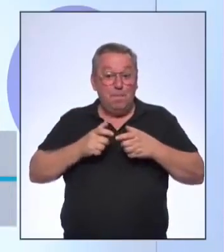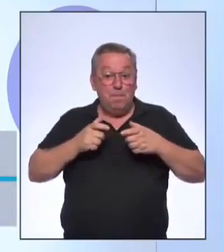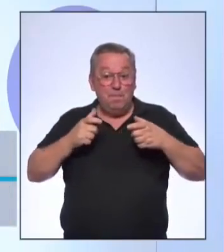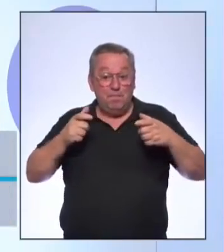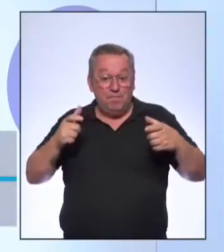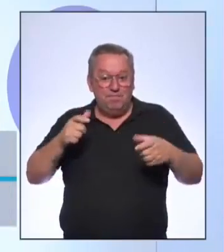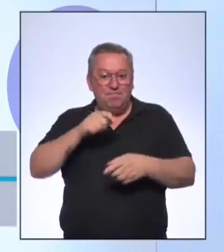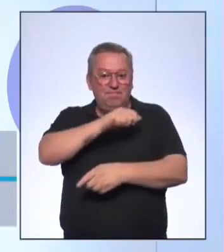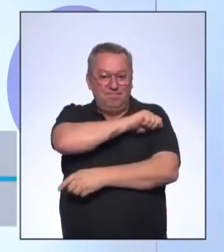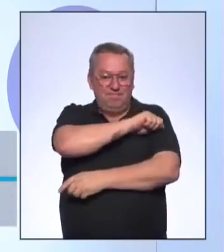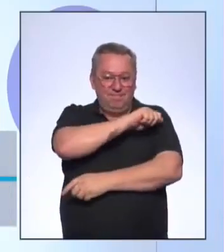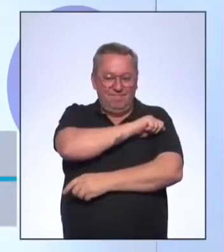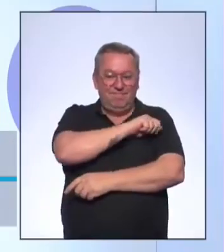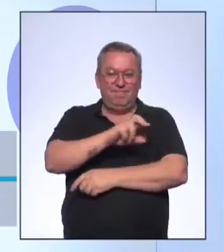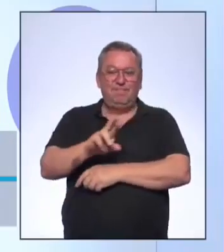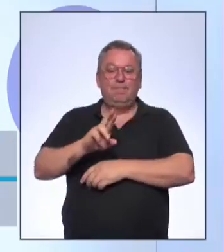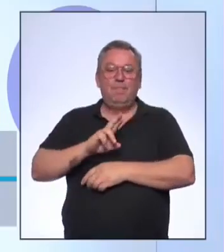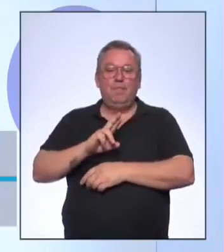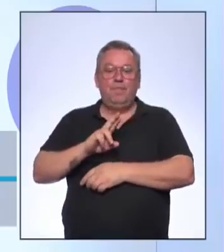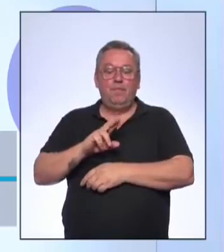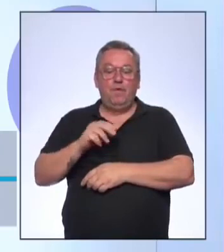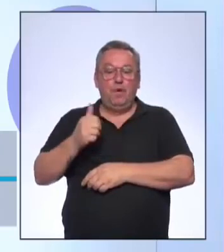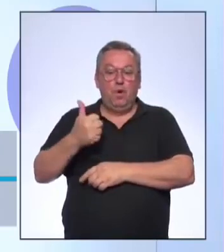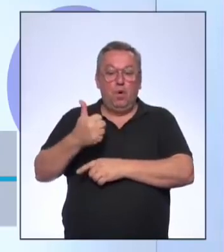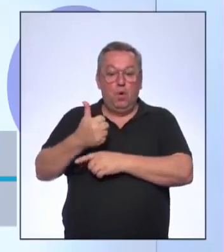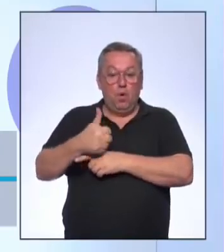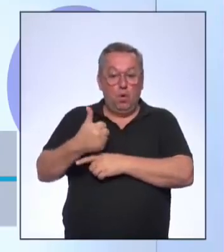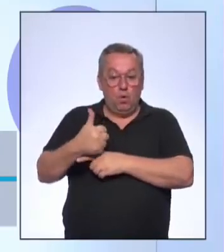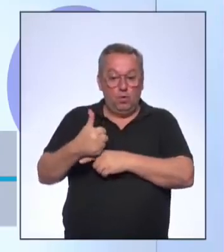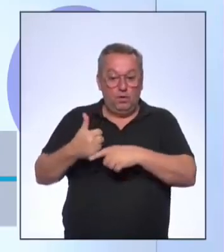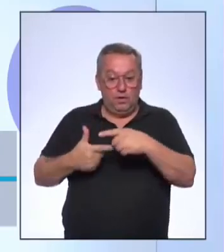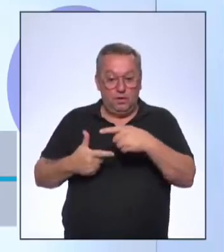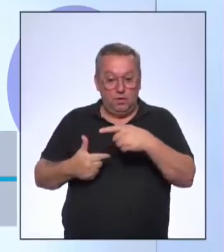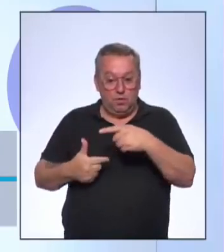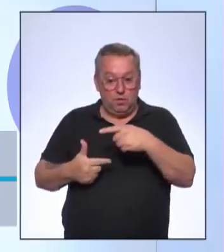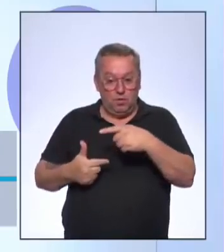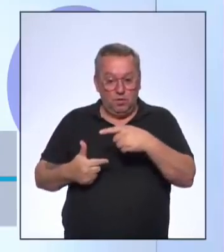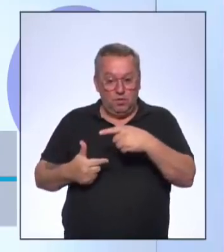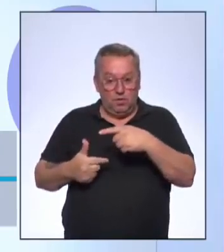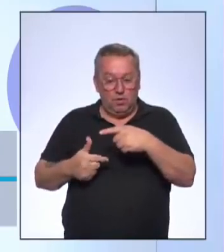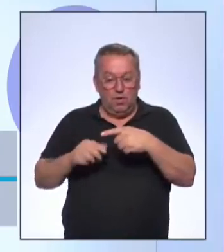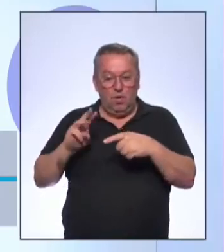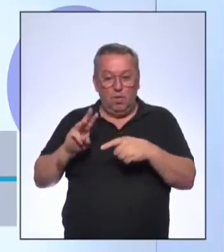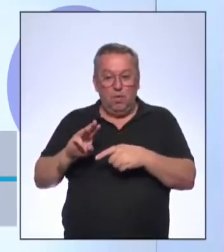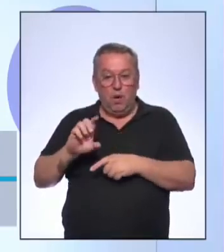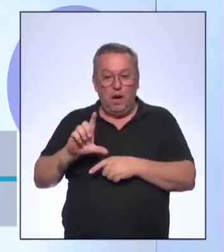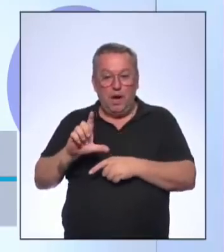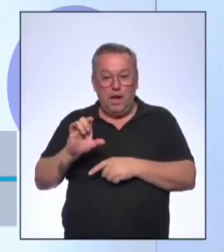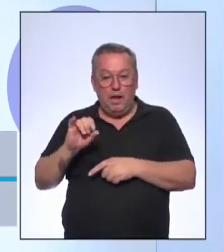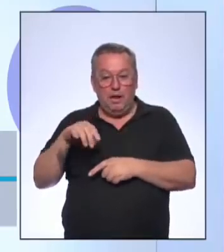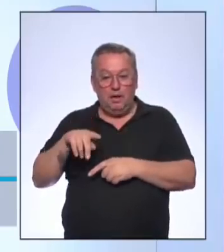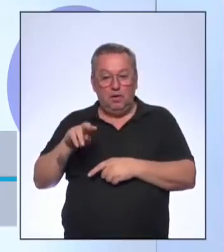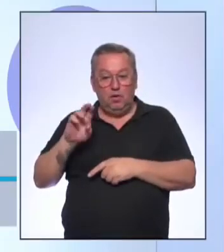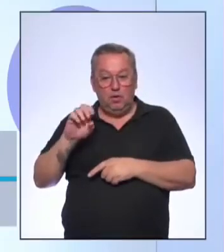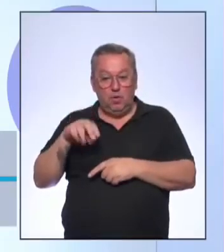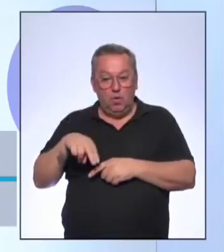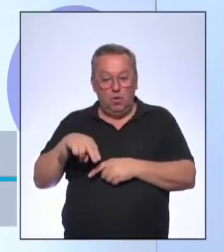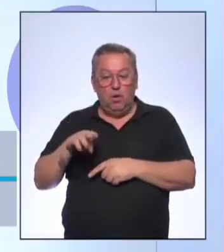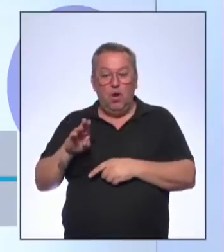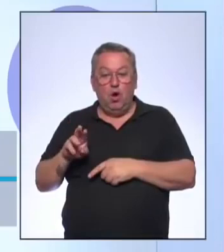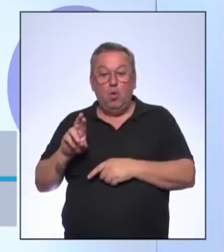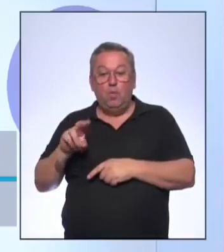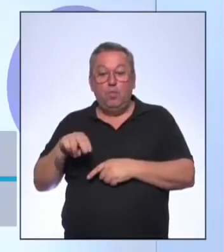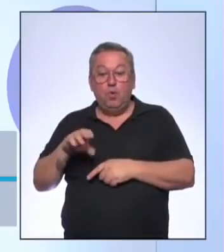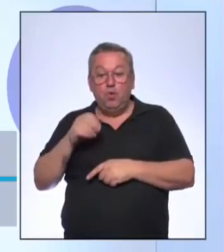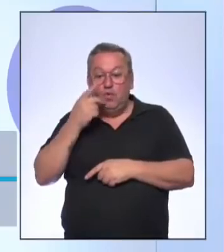maioria respondeu 11 dozeavos, como o Wellington. O Bruno disse divide